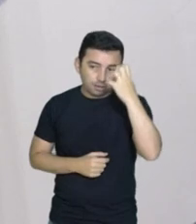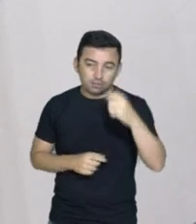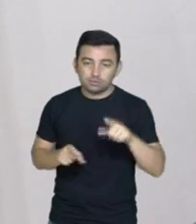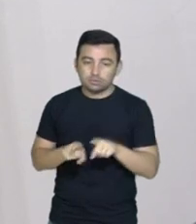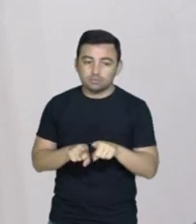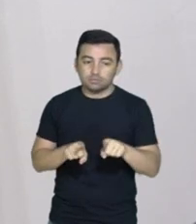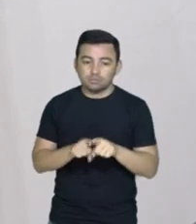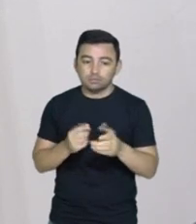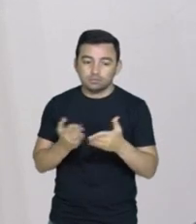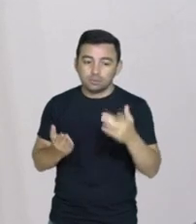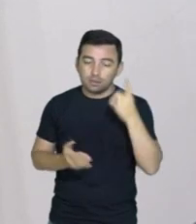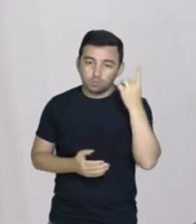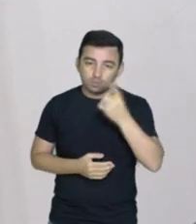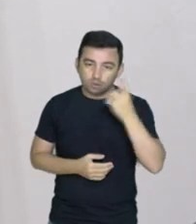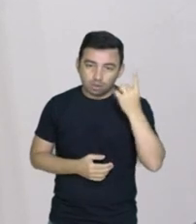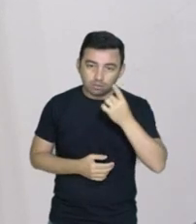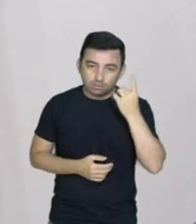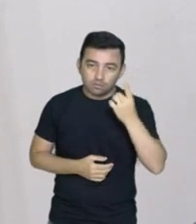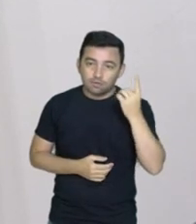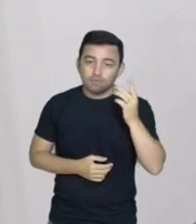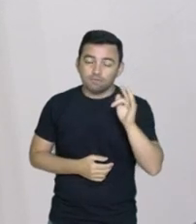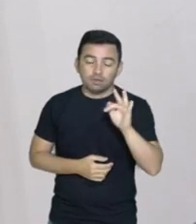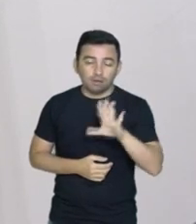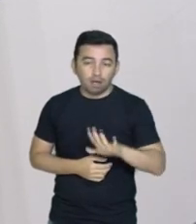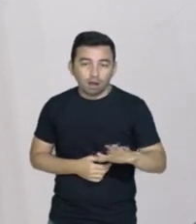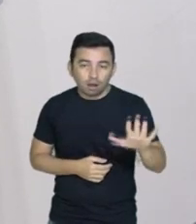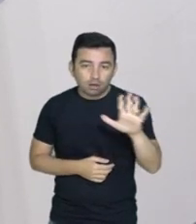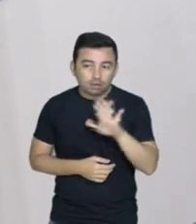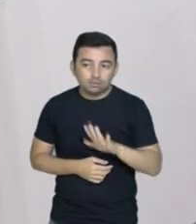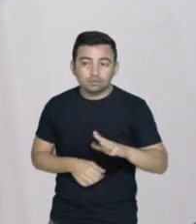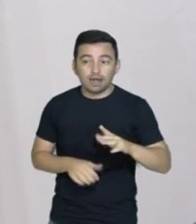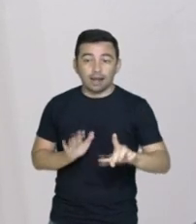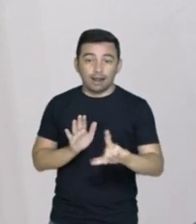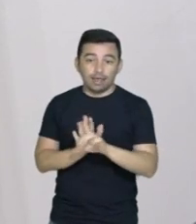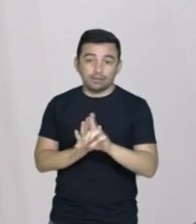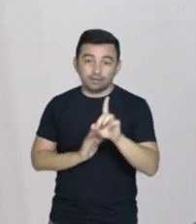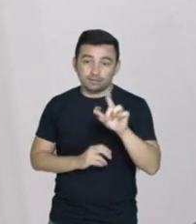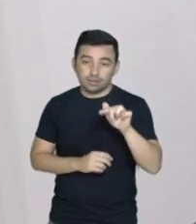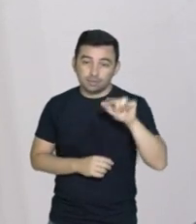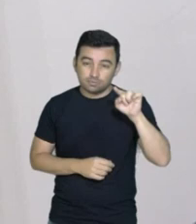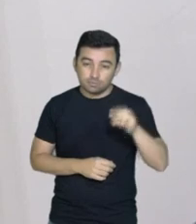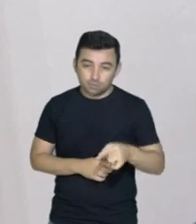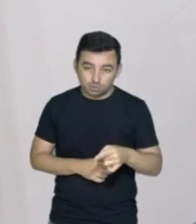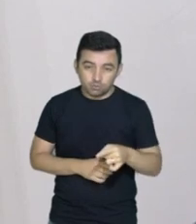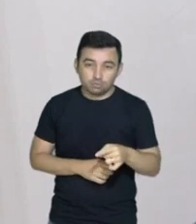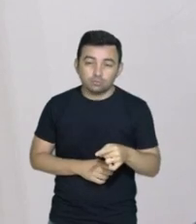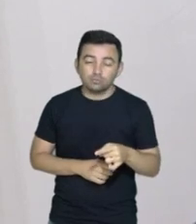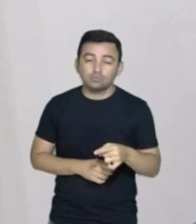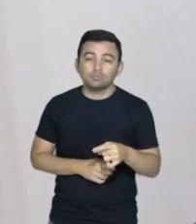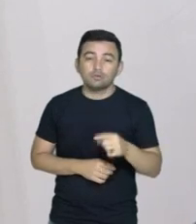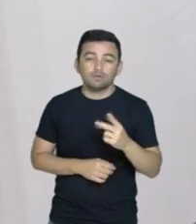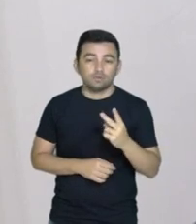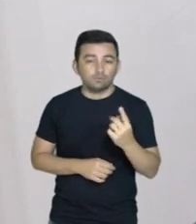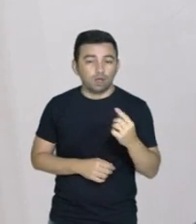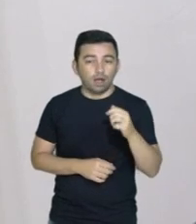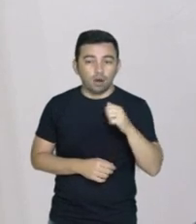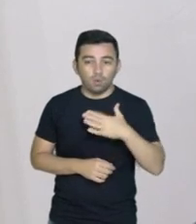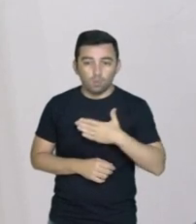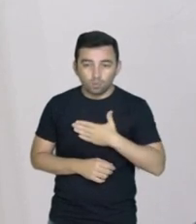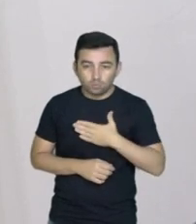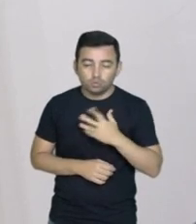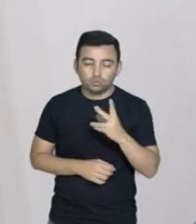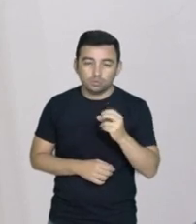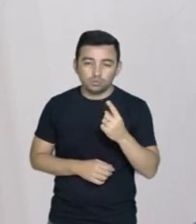a lei número 17.568 de 21 de agosto de 2018 que exatamente